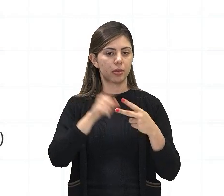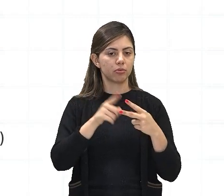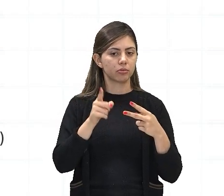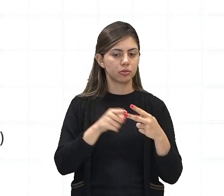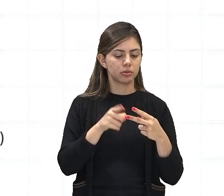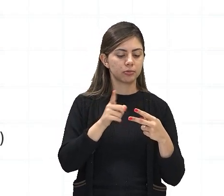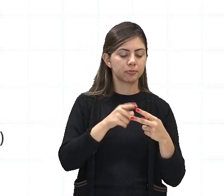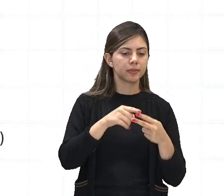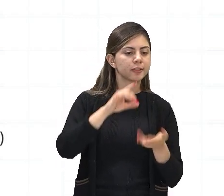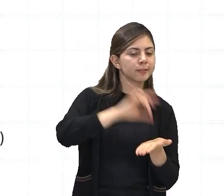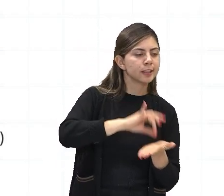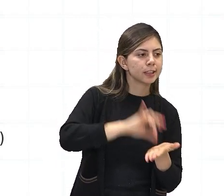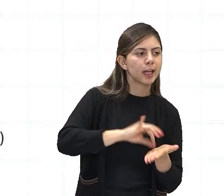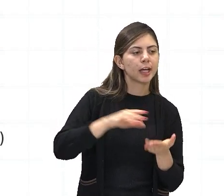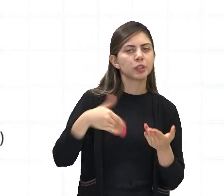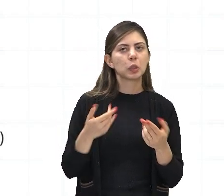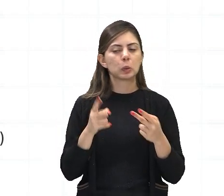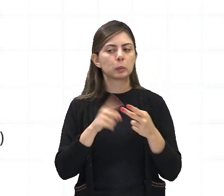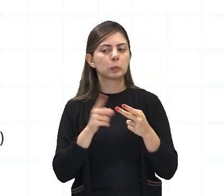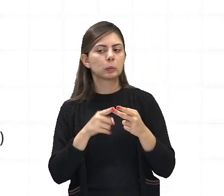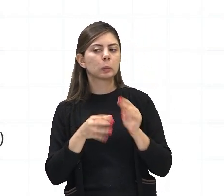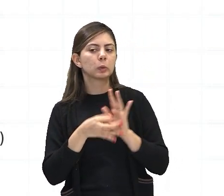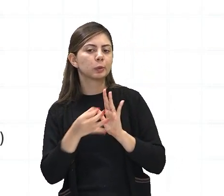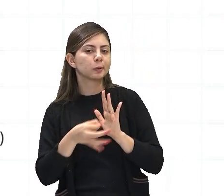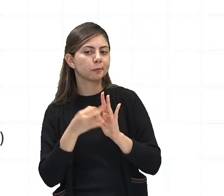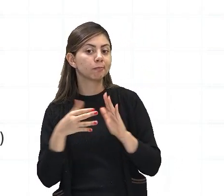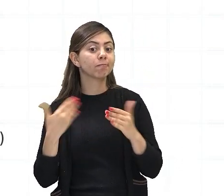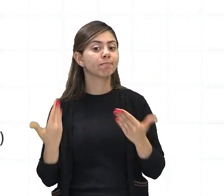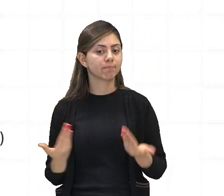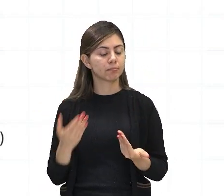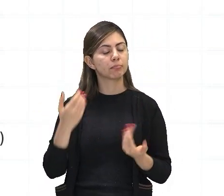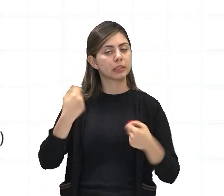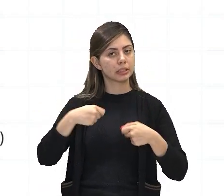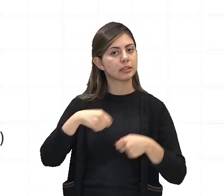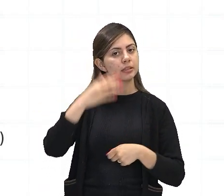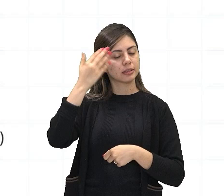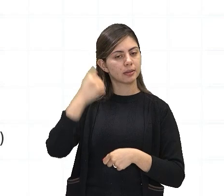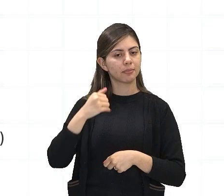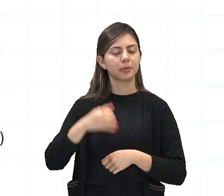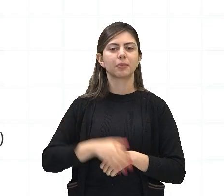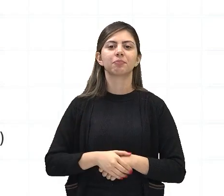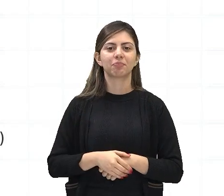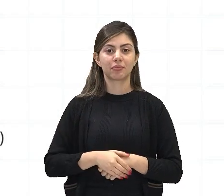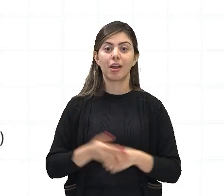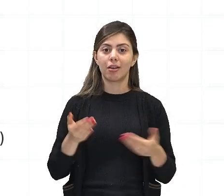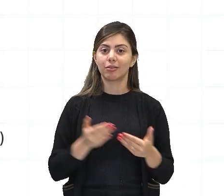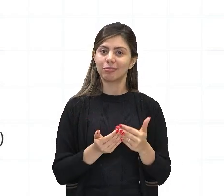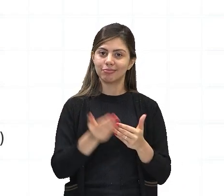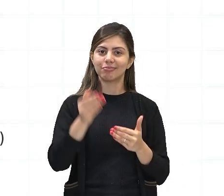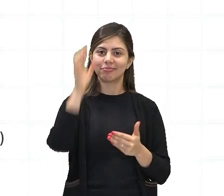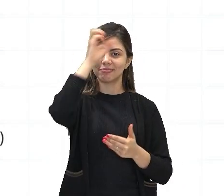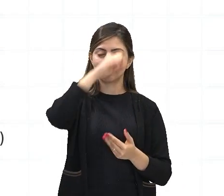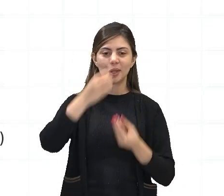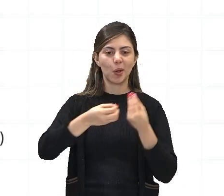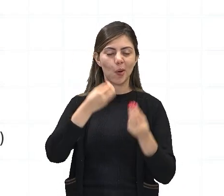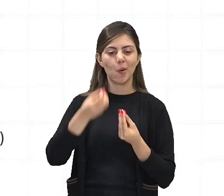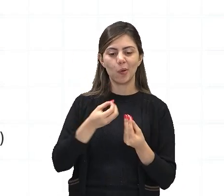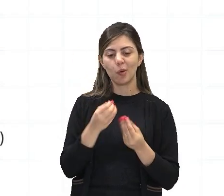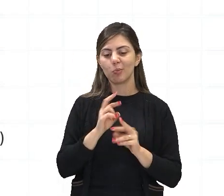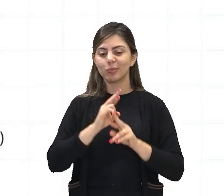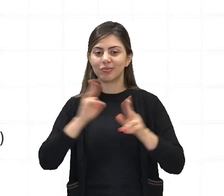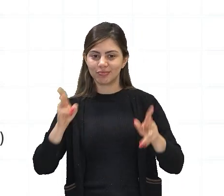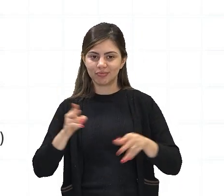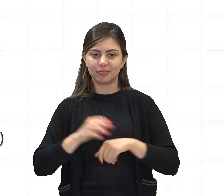fato e opinião. Meu Deus, isso aqui é fato ou é opinião? Agora você vai distingui-los muito bem. Vamos